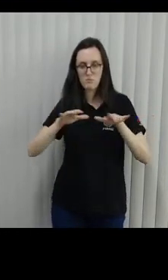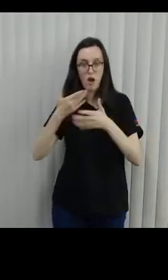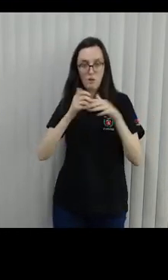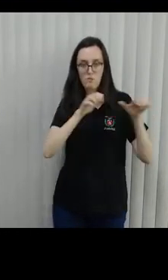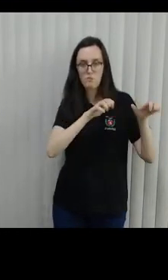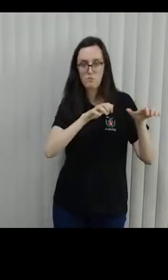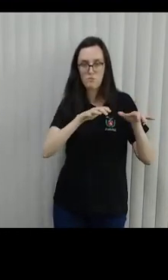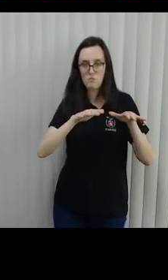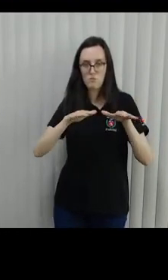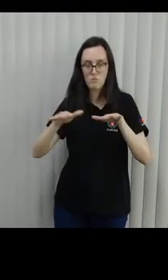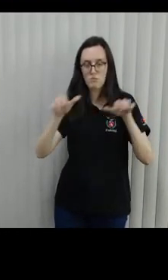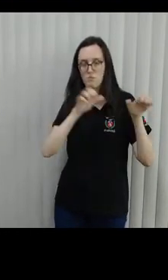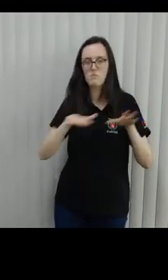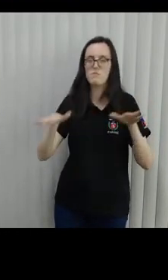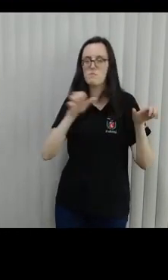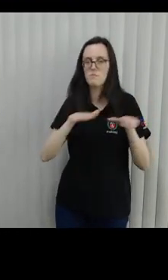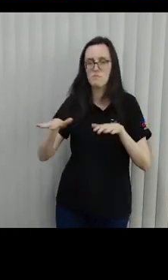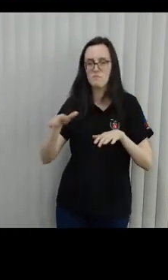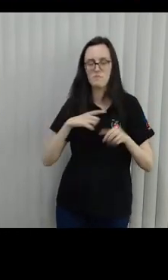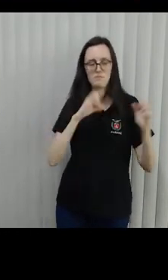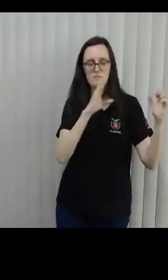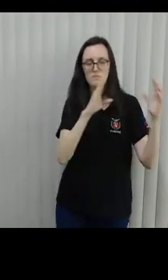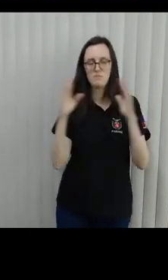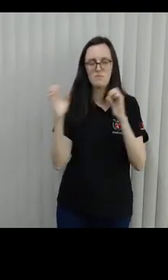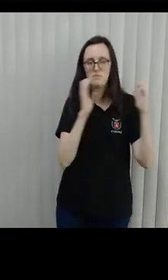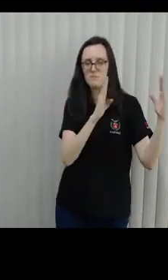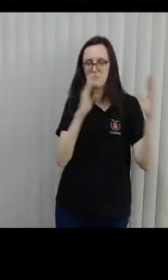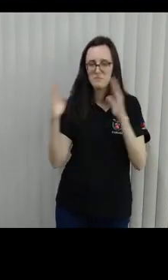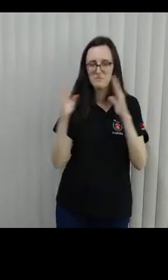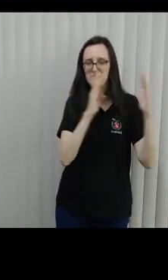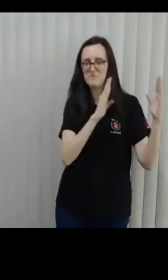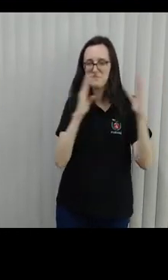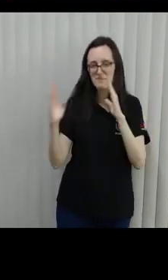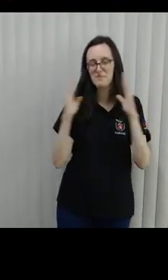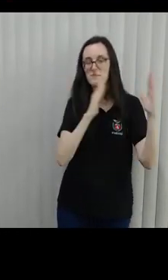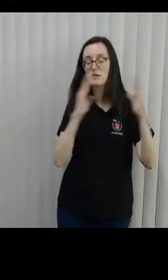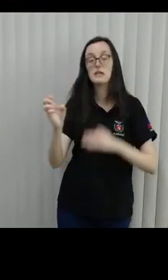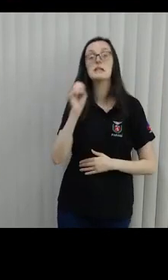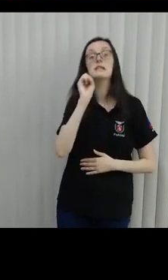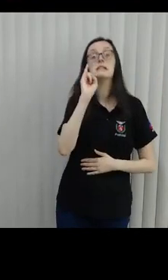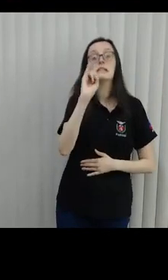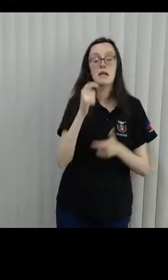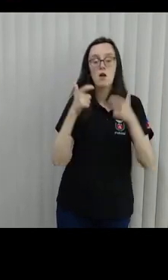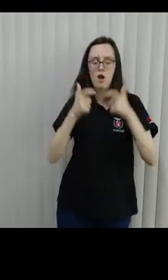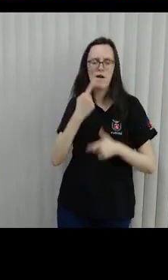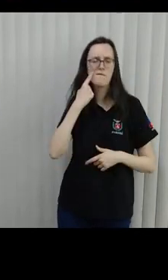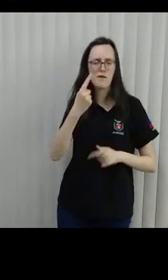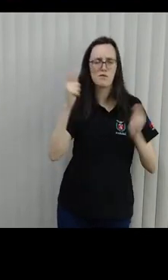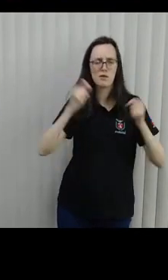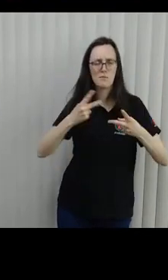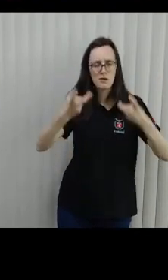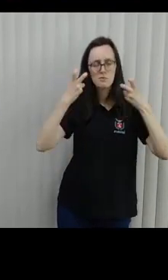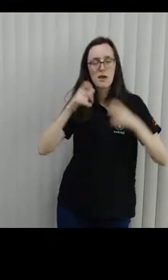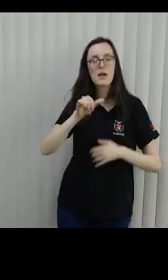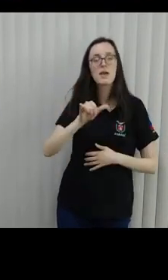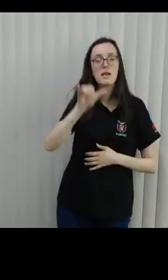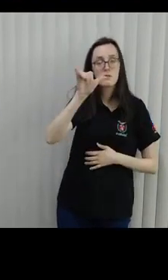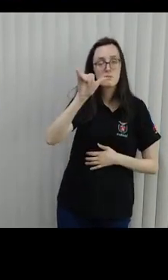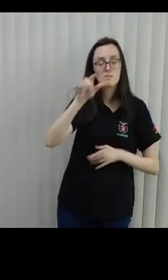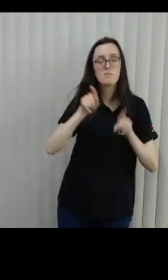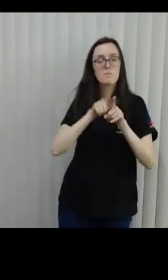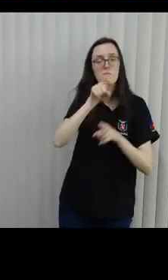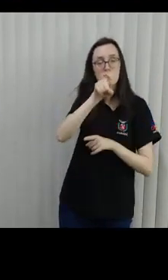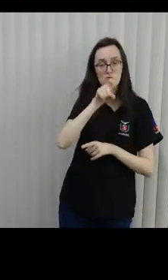gente movimenta esses outros passos. E a gente vai fazer uma verificação. Se a posição, aqui a gente tem a posição X e a posição